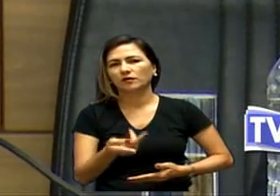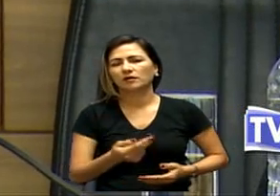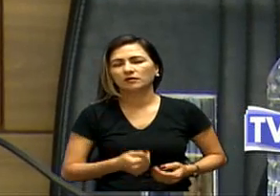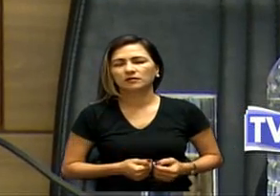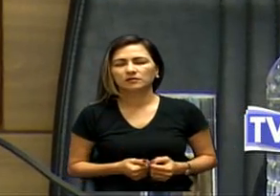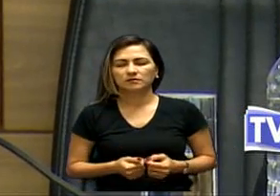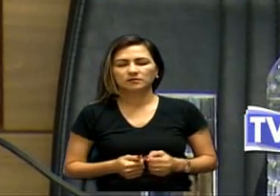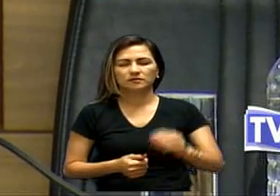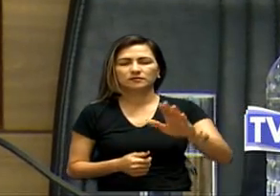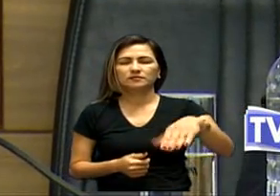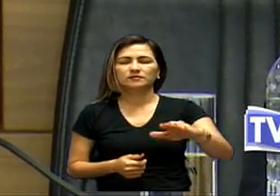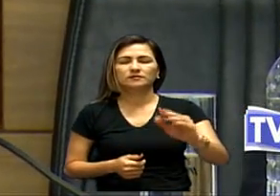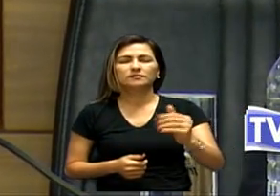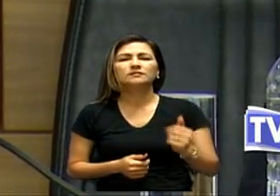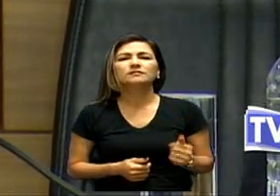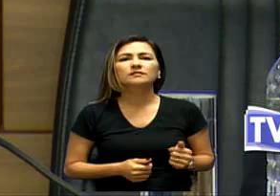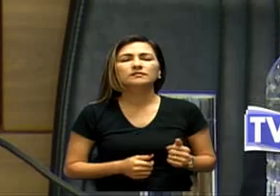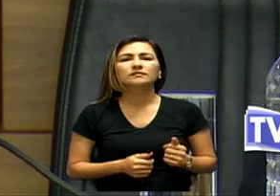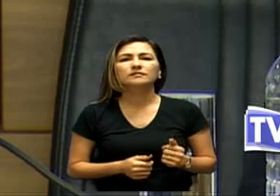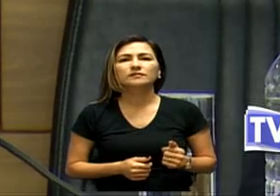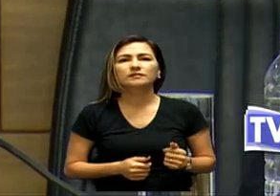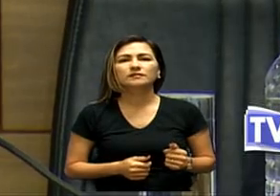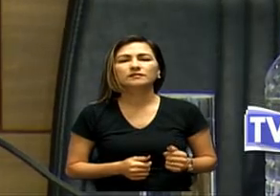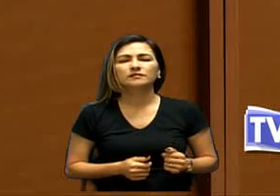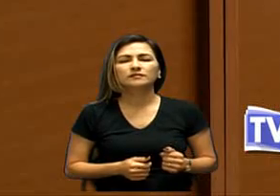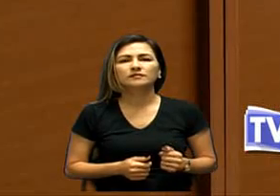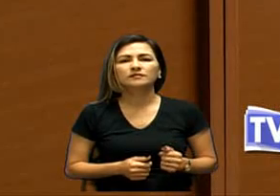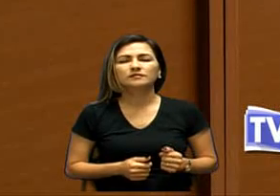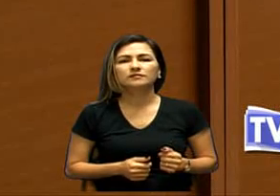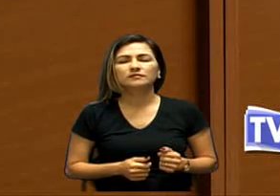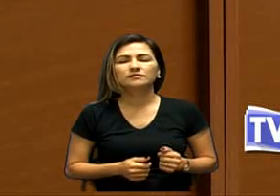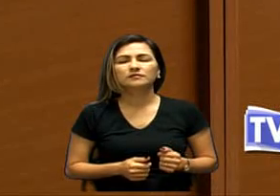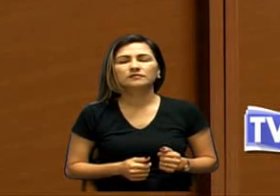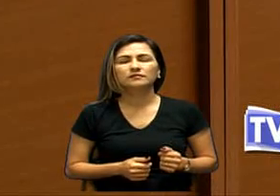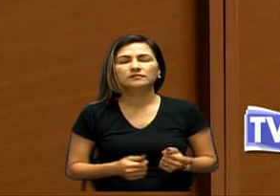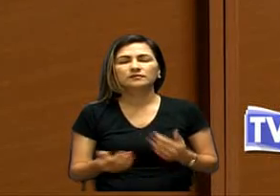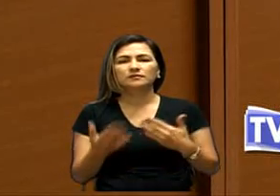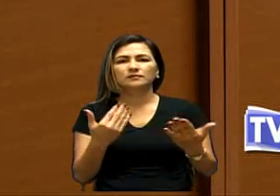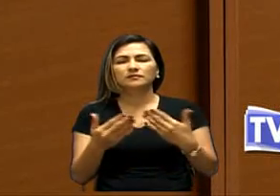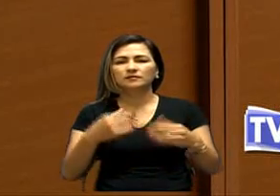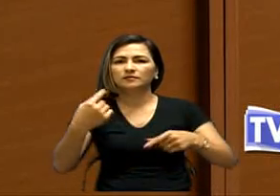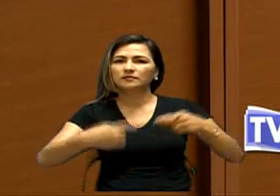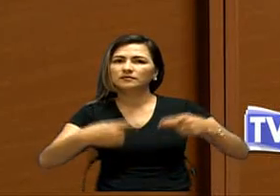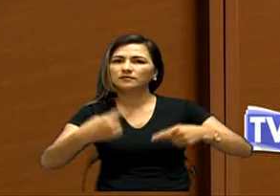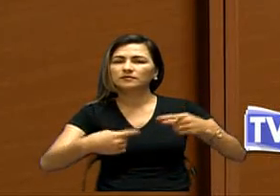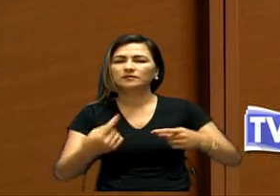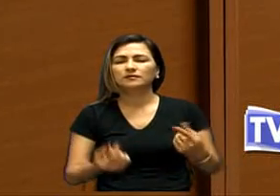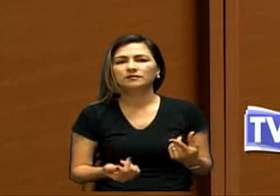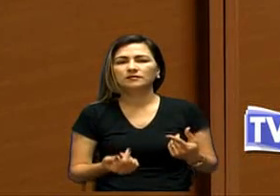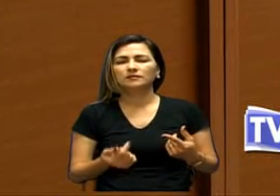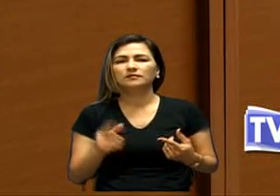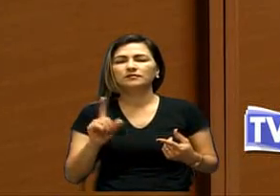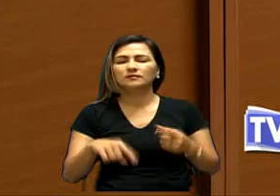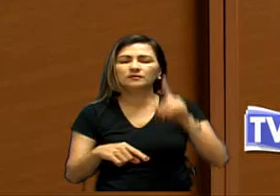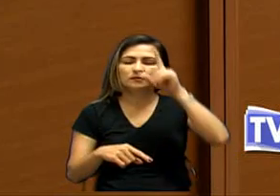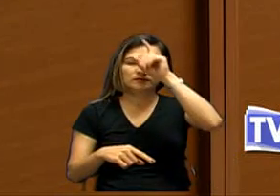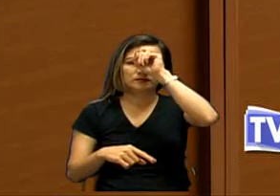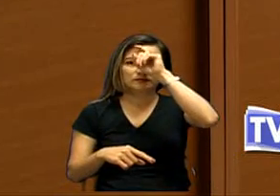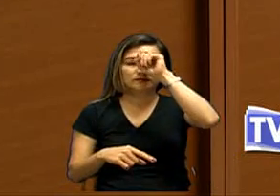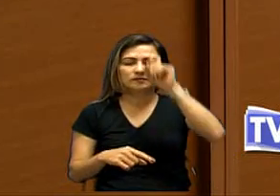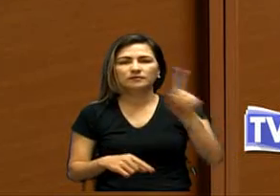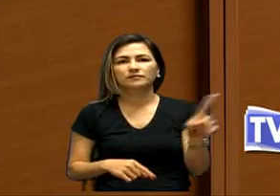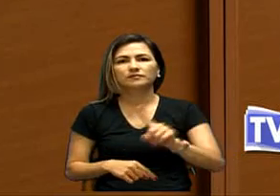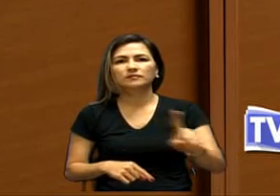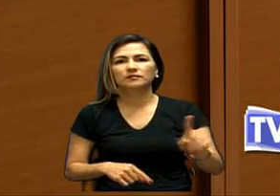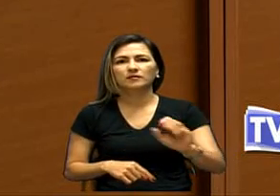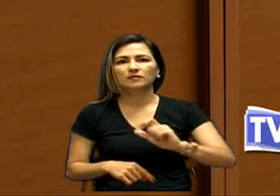Questão de ordem, senhor presidente. Eu queria dialogar com o senhor. Votação em bloco, o vereador Fausto Pérez. Eu queria falar sobre o PH da Zona Leste. Nós tivemos